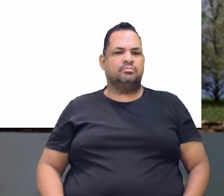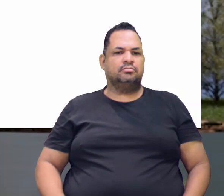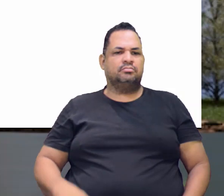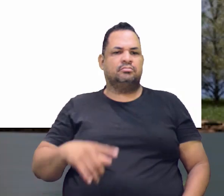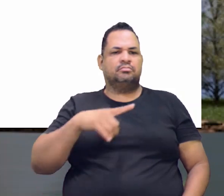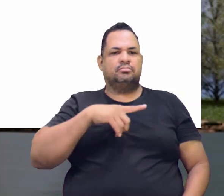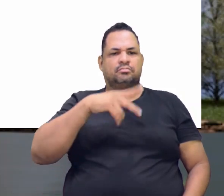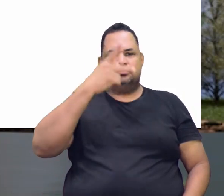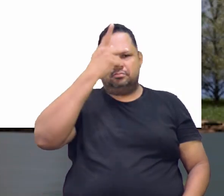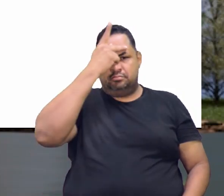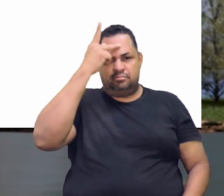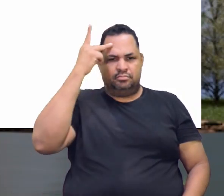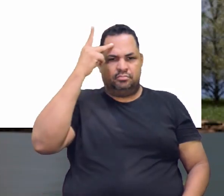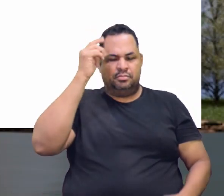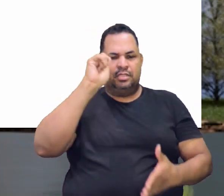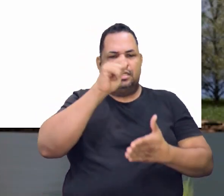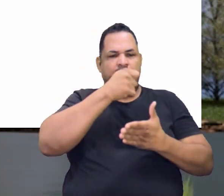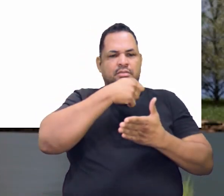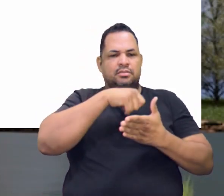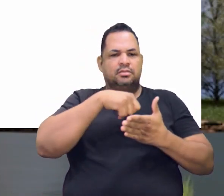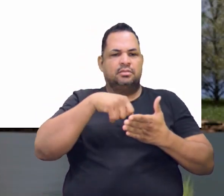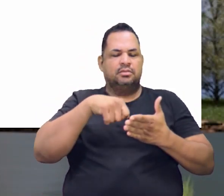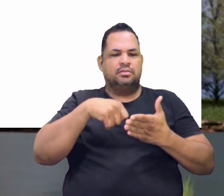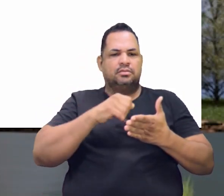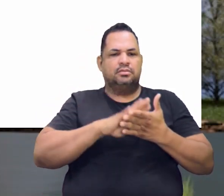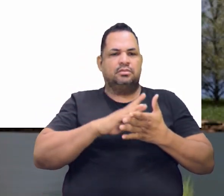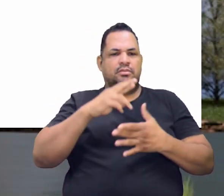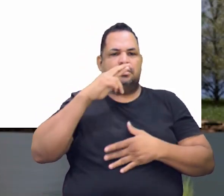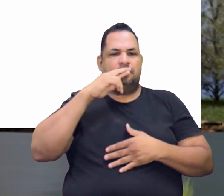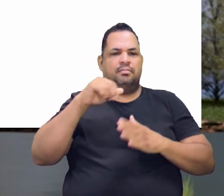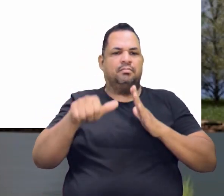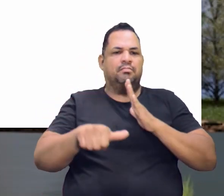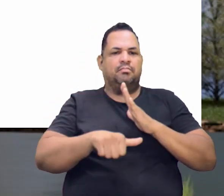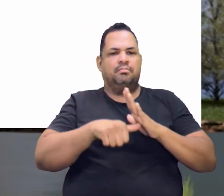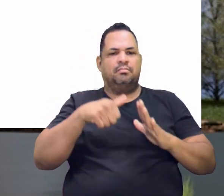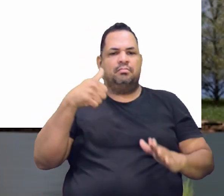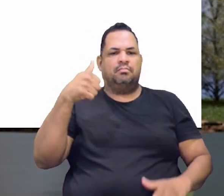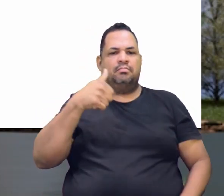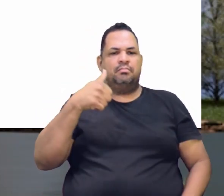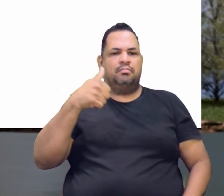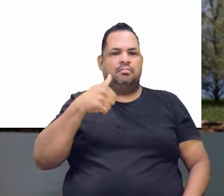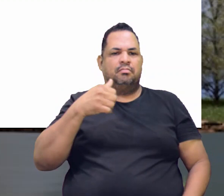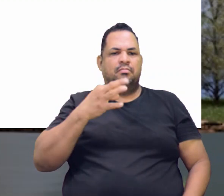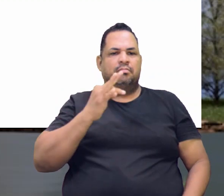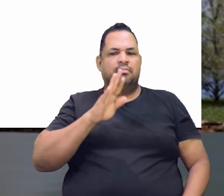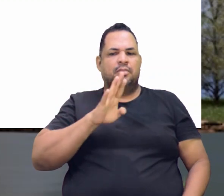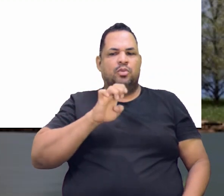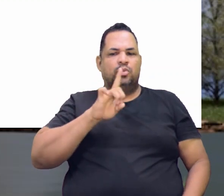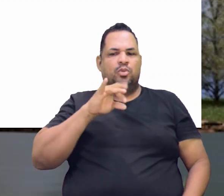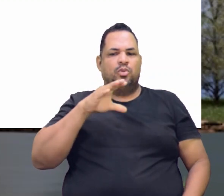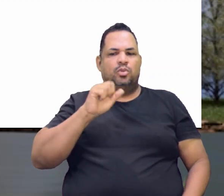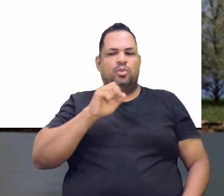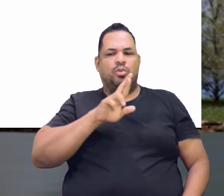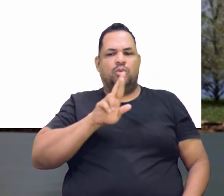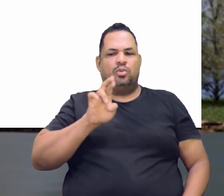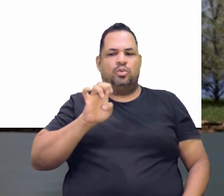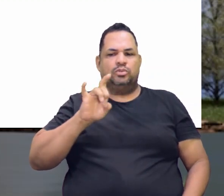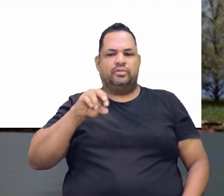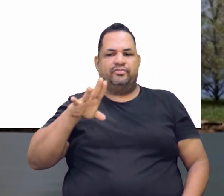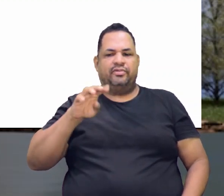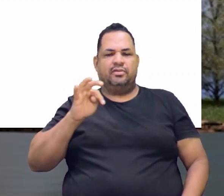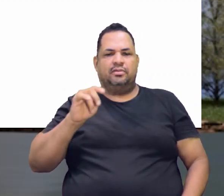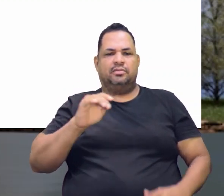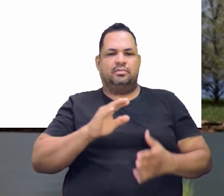Algumas pessoas no mundo já escreveram sobre Rondon. O primeiro foi o Theodore Roosevelt. O